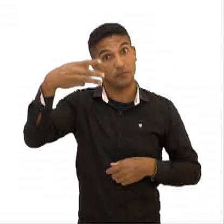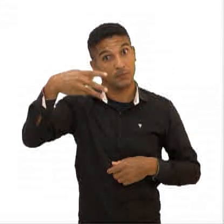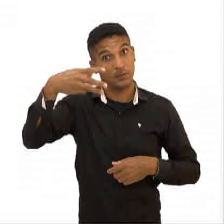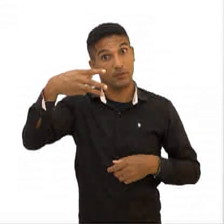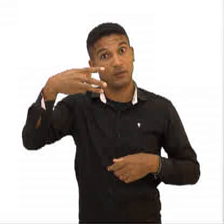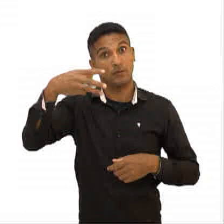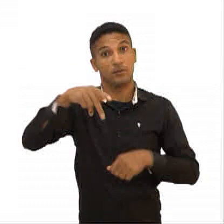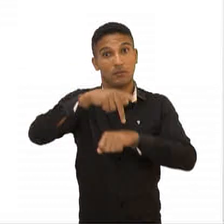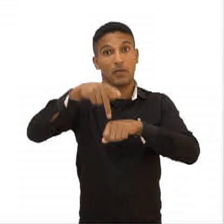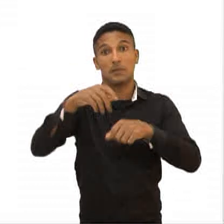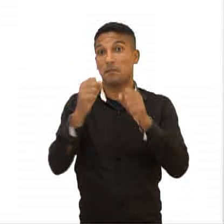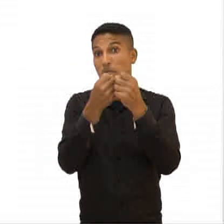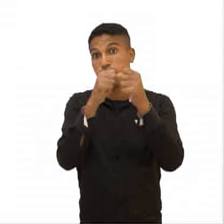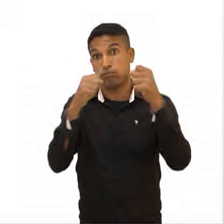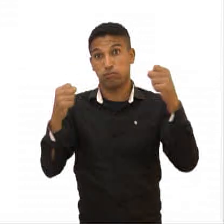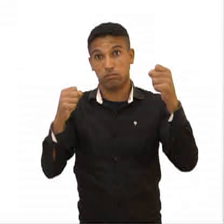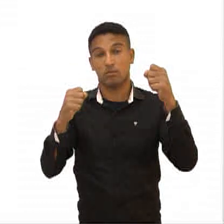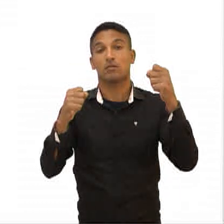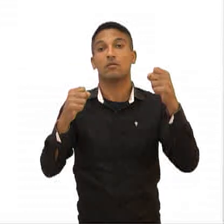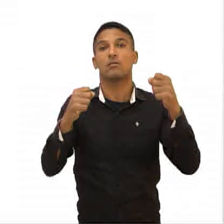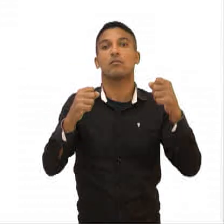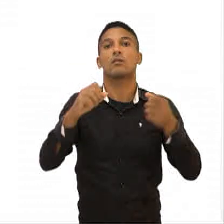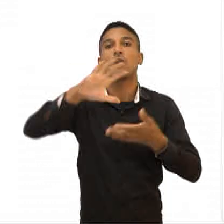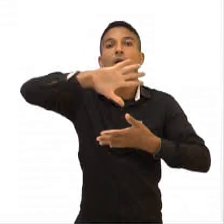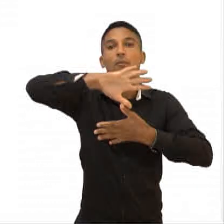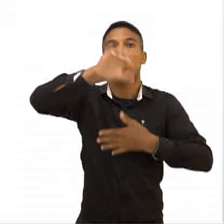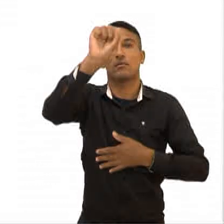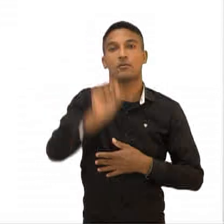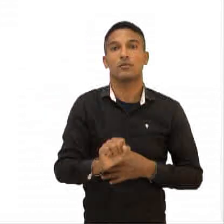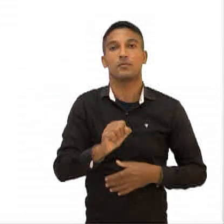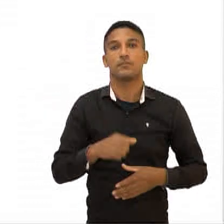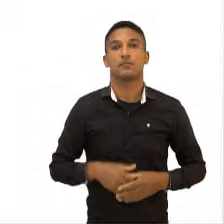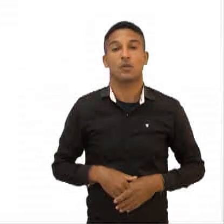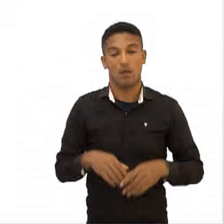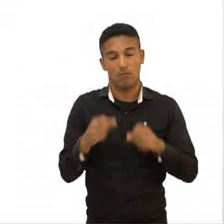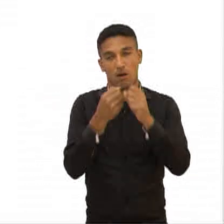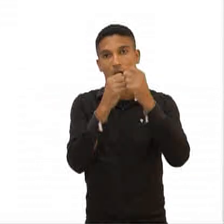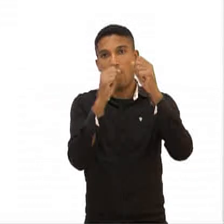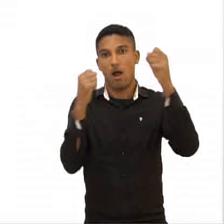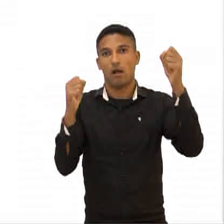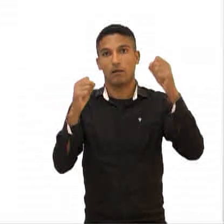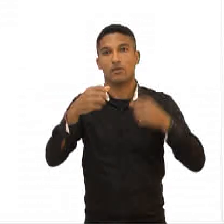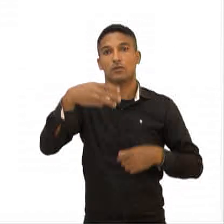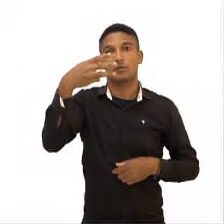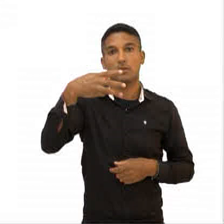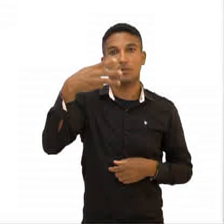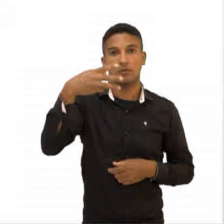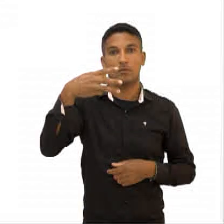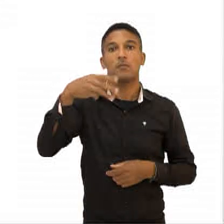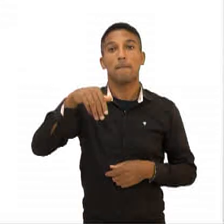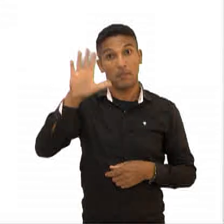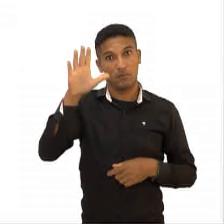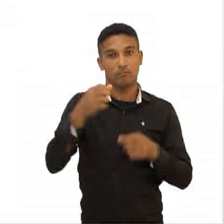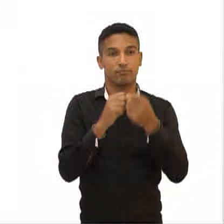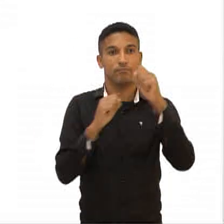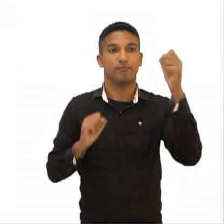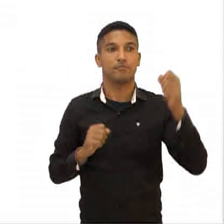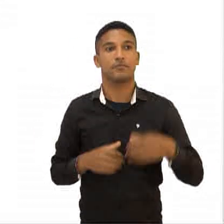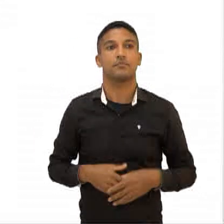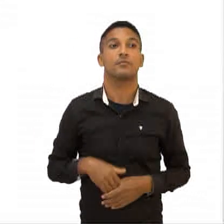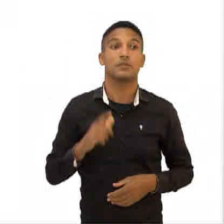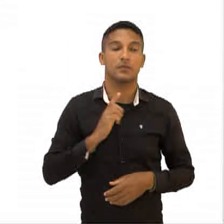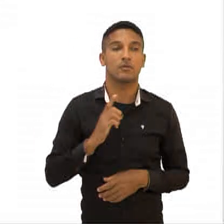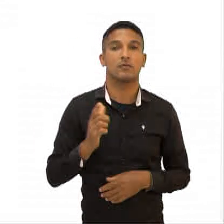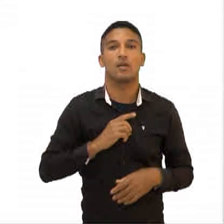país maior, né, em número de território, né, em tamanho de território, da América do Sul. Tem uma população